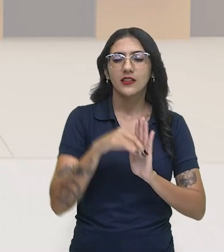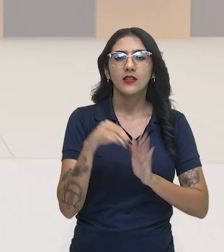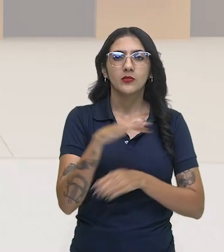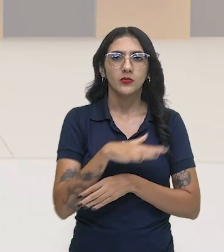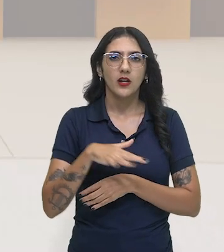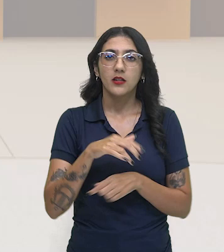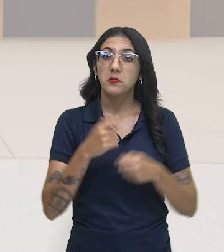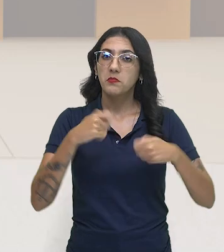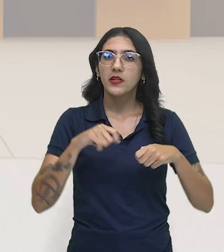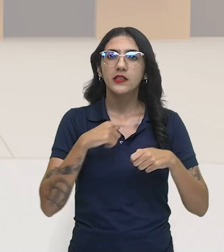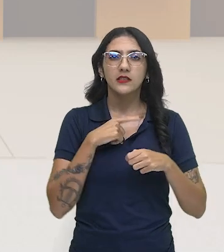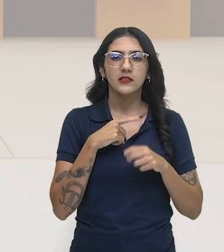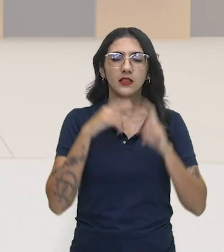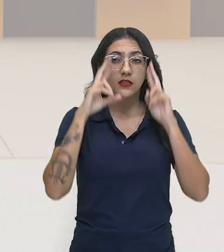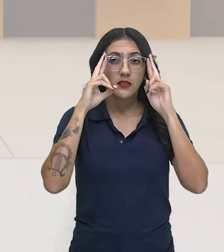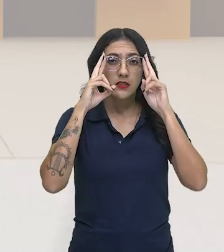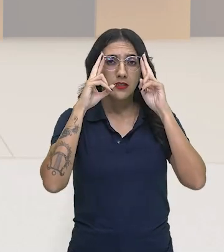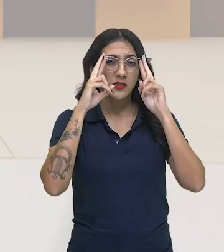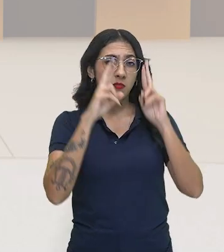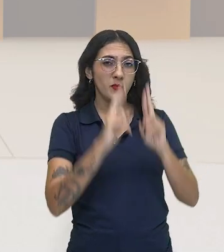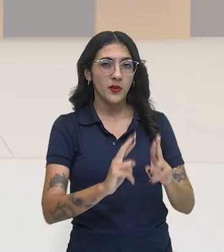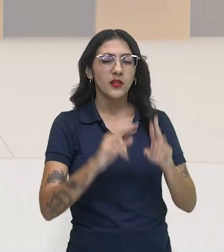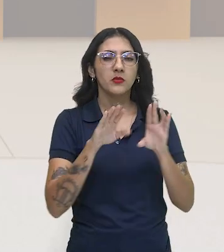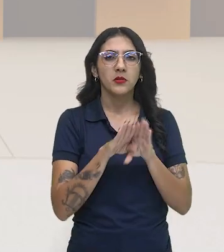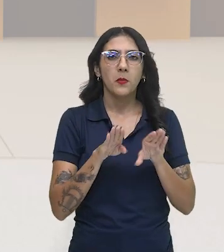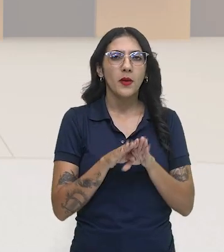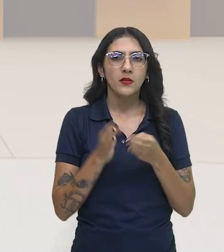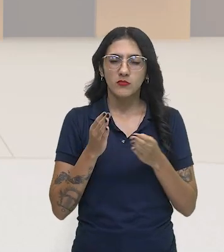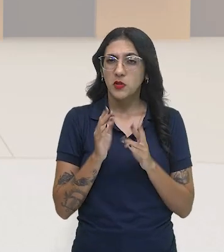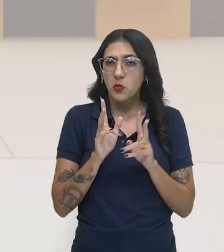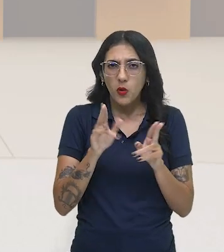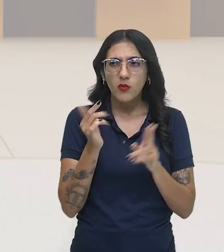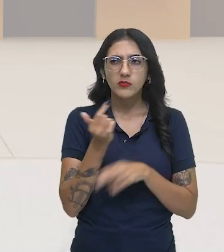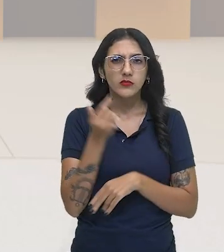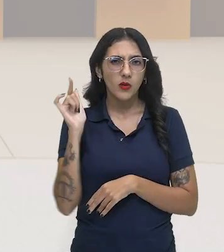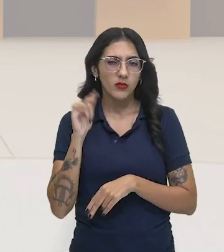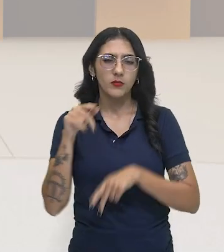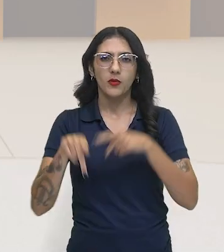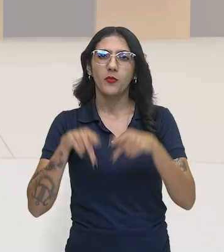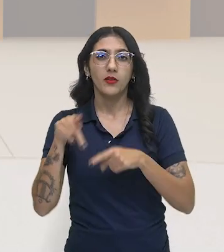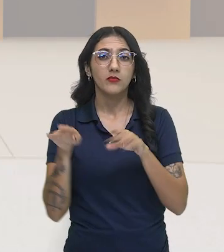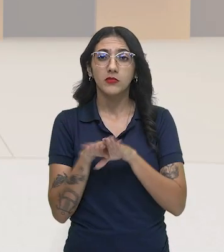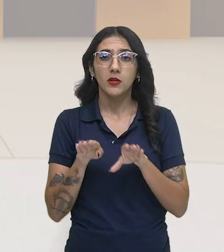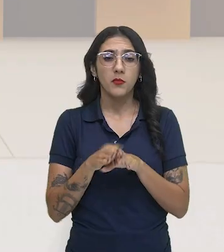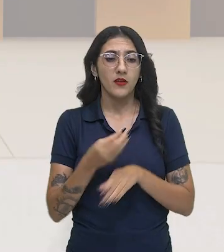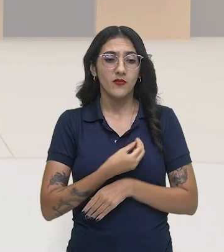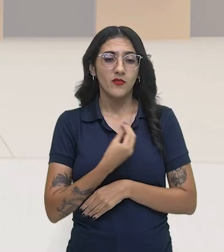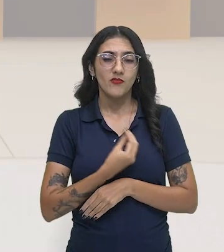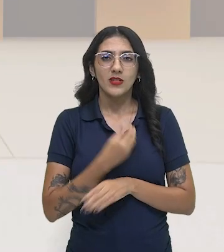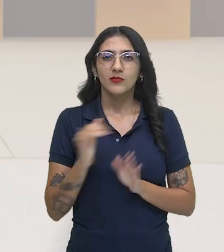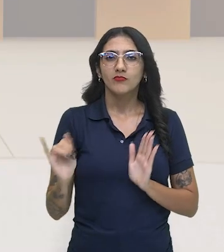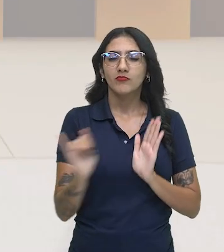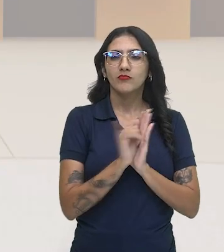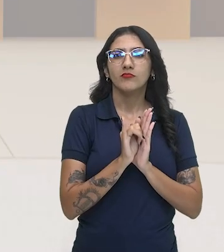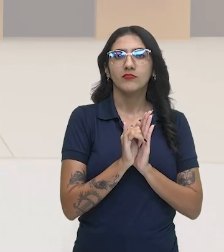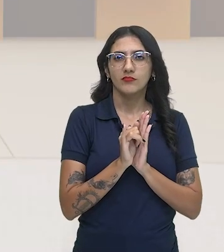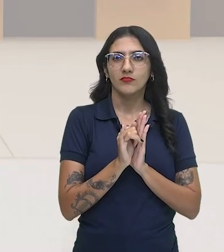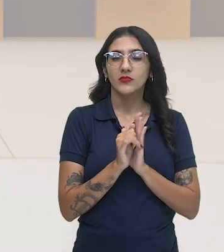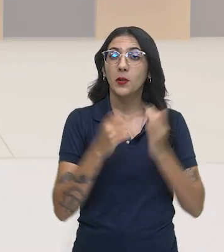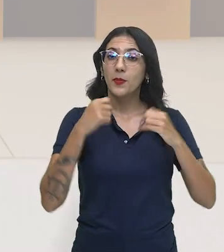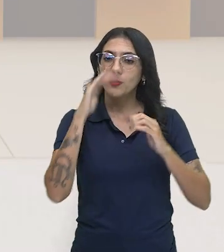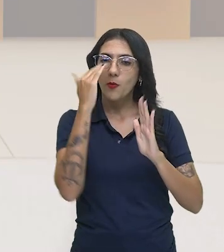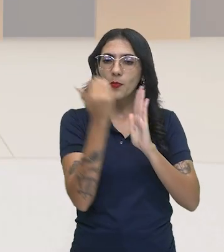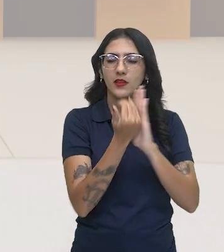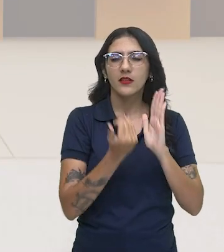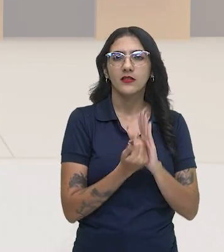o seu respeito, tanto quanto os outros, população branca, população parda, por serem cidadãos brasileiros. Faz parte, estão na Constituição, está na Constituição